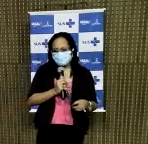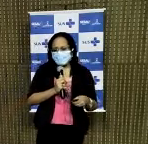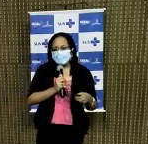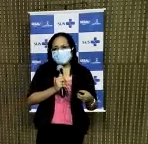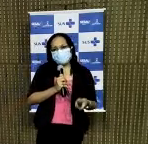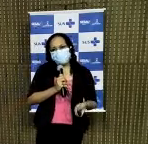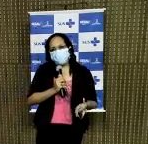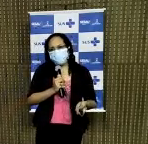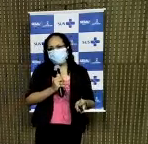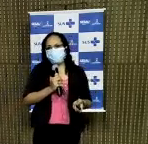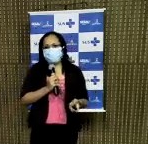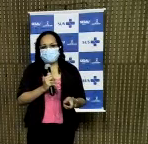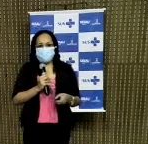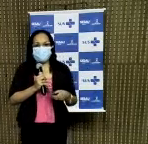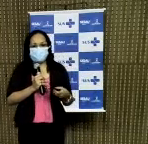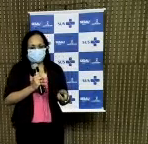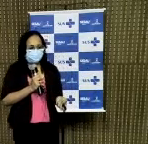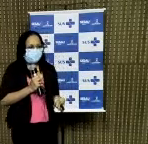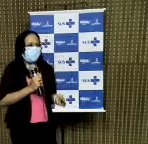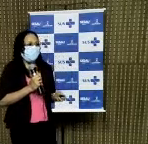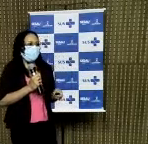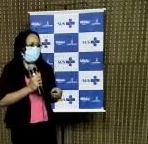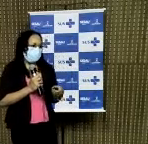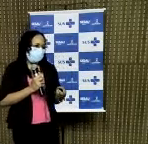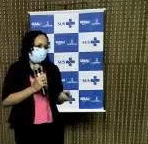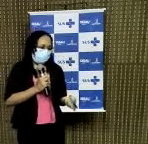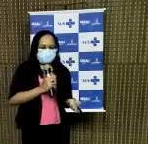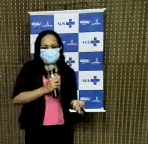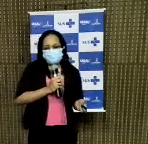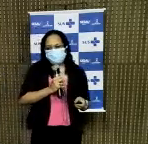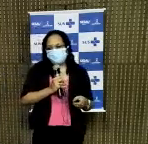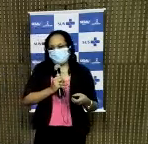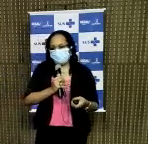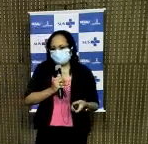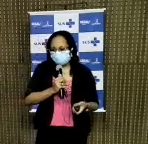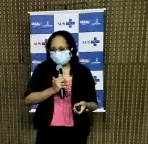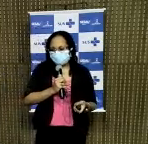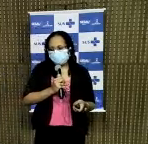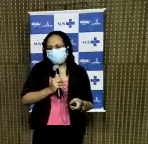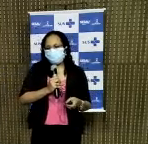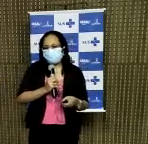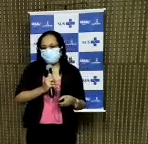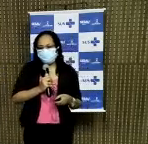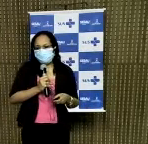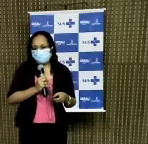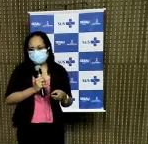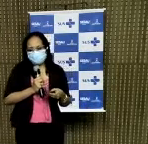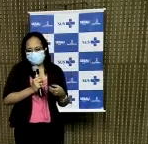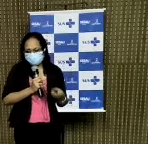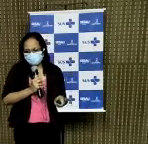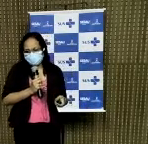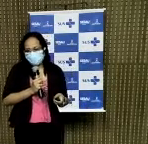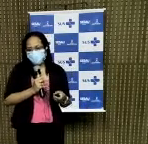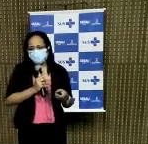infantis, infelizmente, nós tivemos o óbito de uma adolescente, né, de 19 anos.